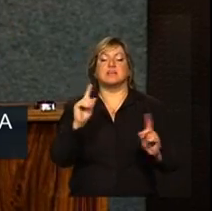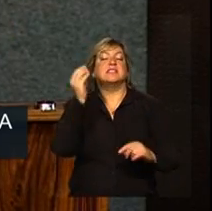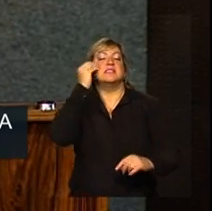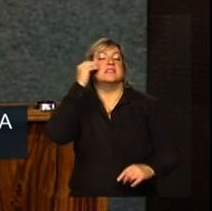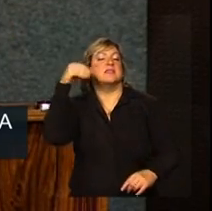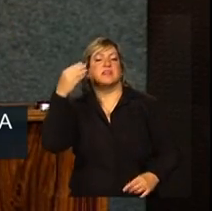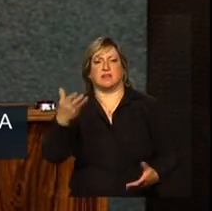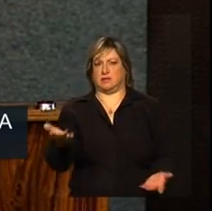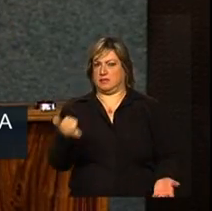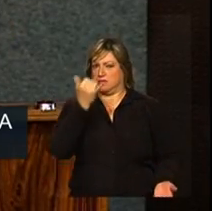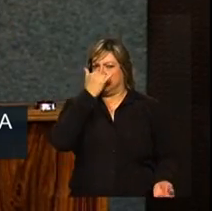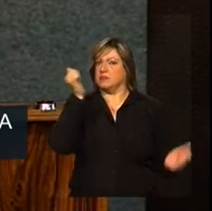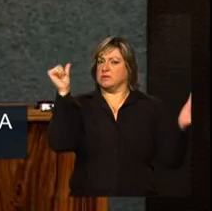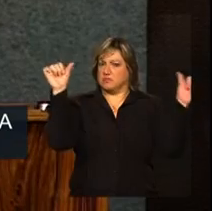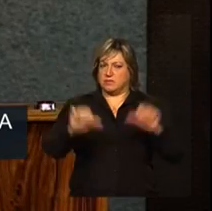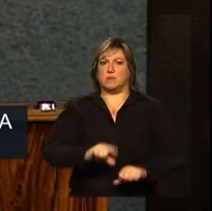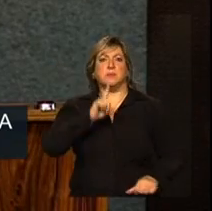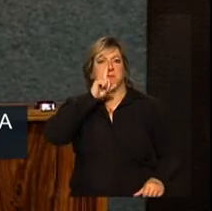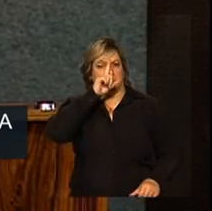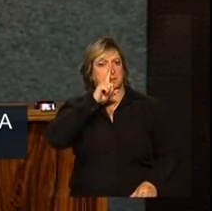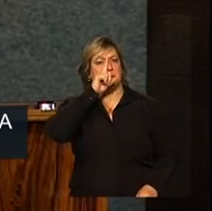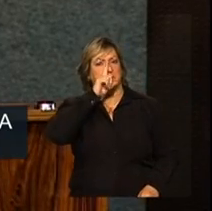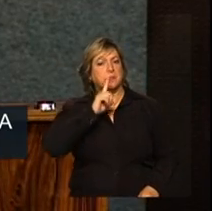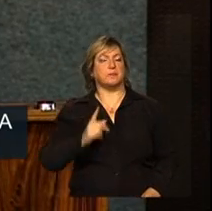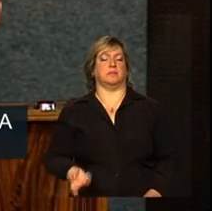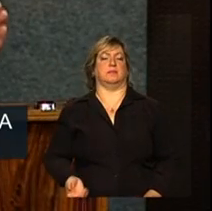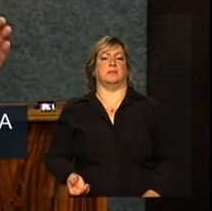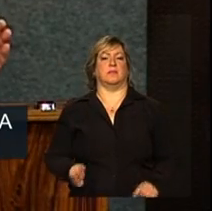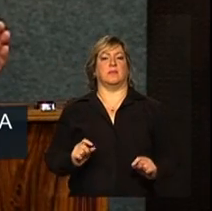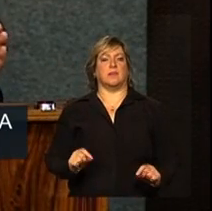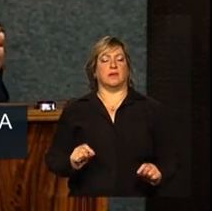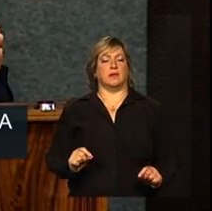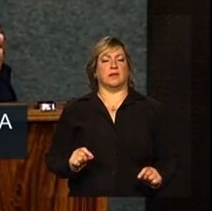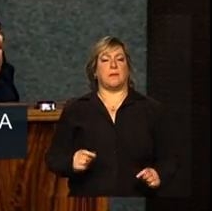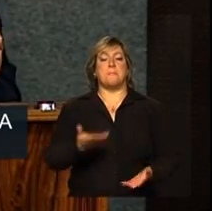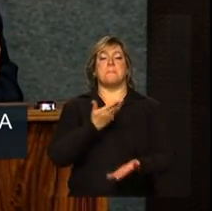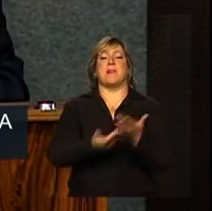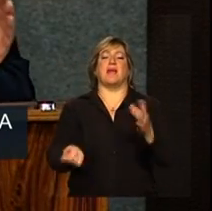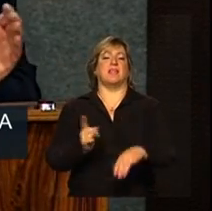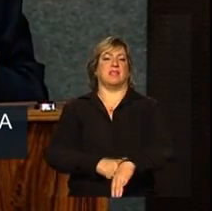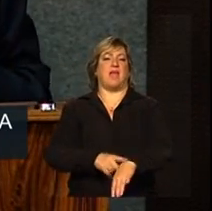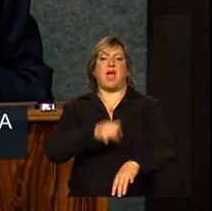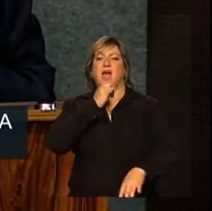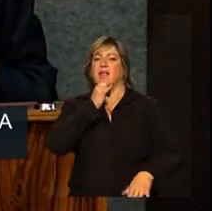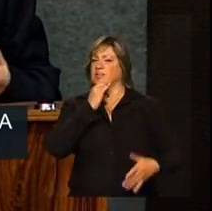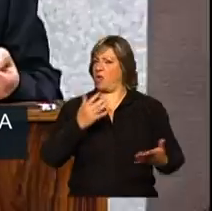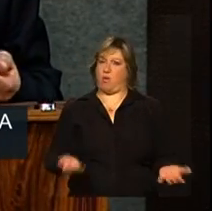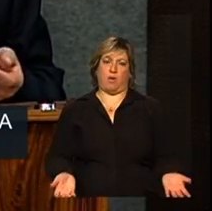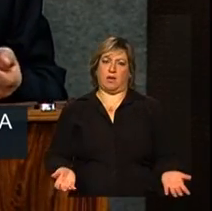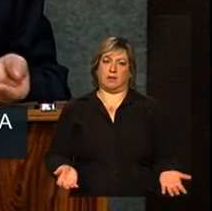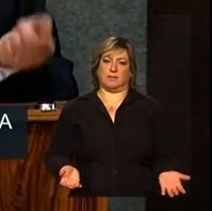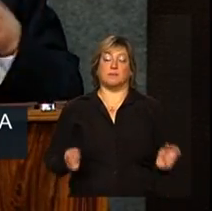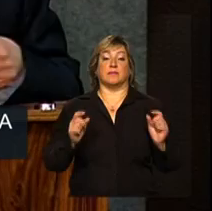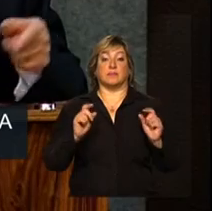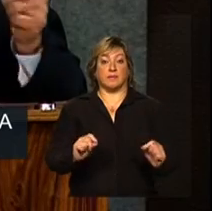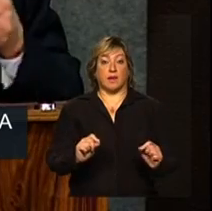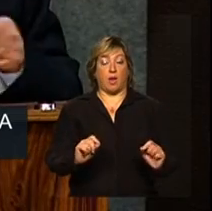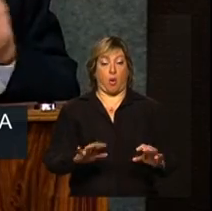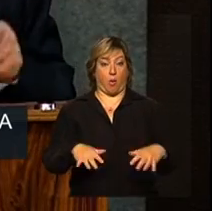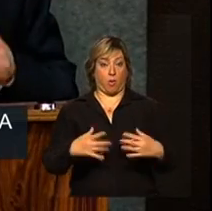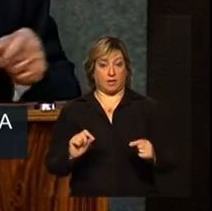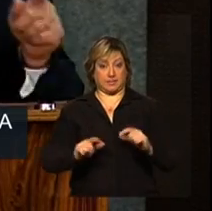experimental, às vezes, é muito alto e se perde muito tempo. E a única maneira de se